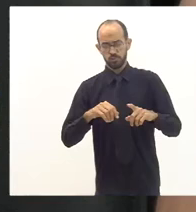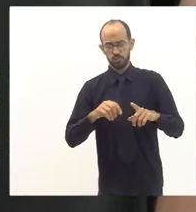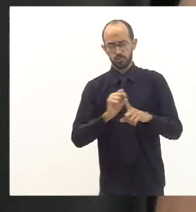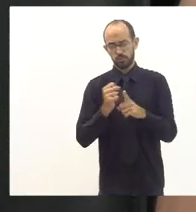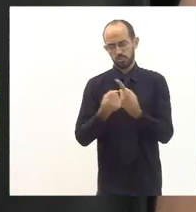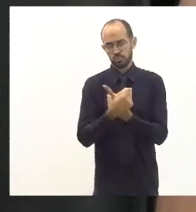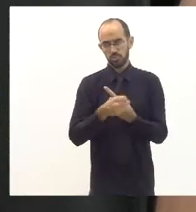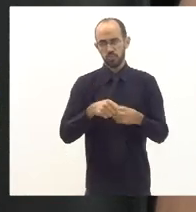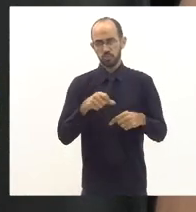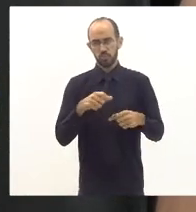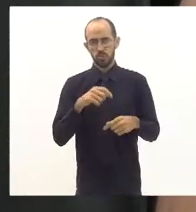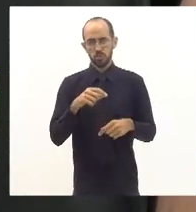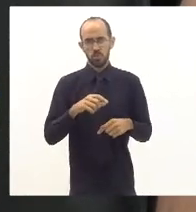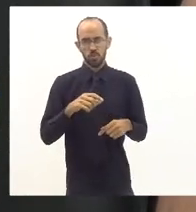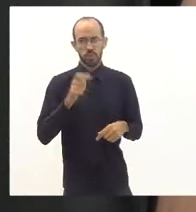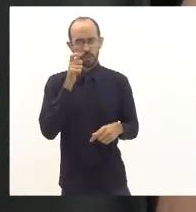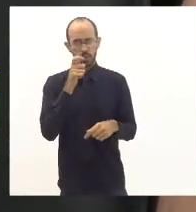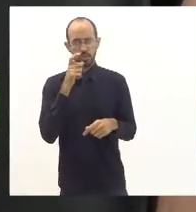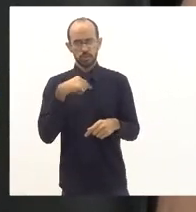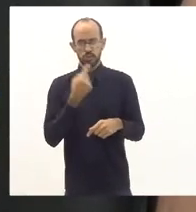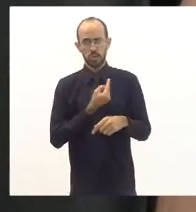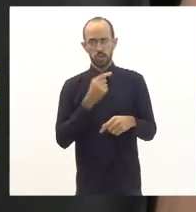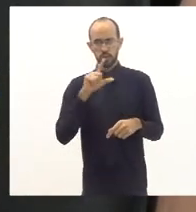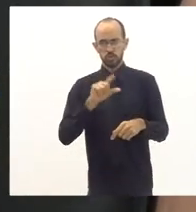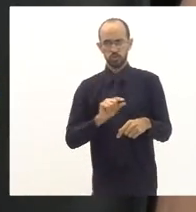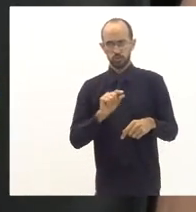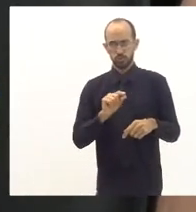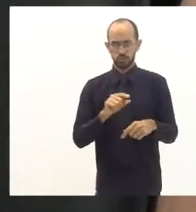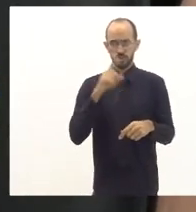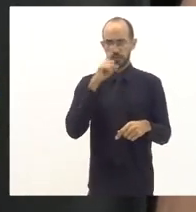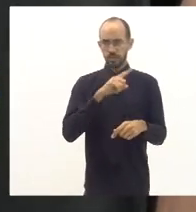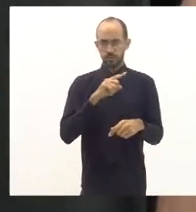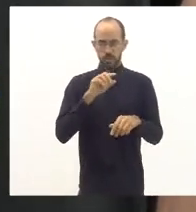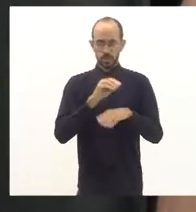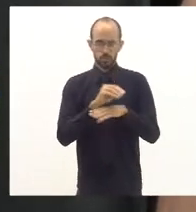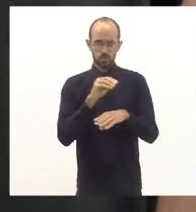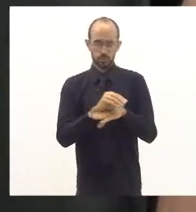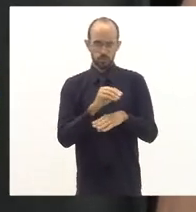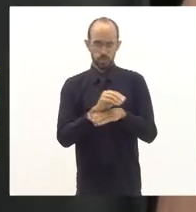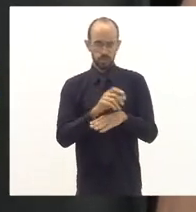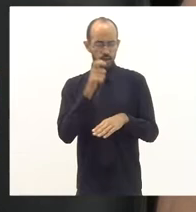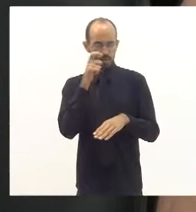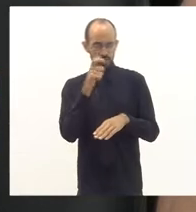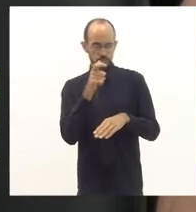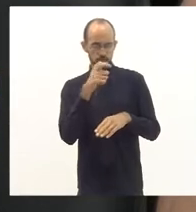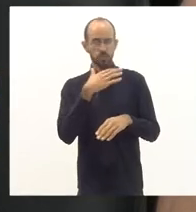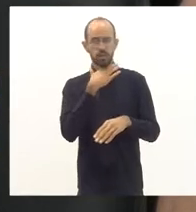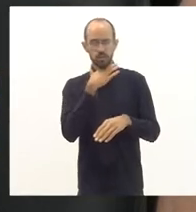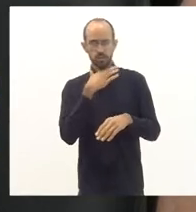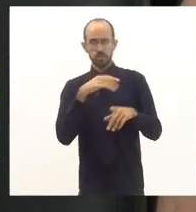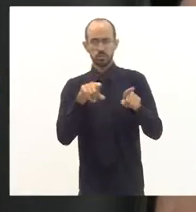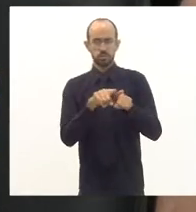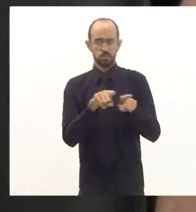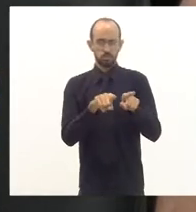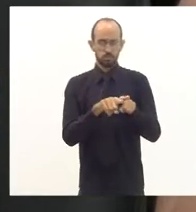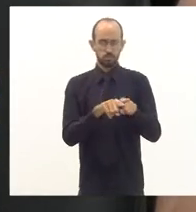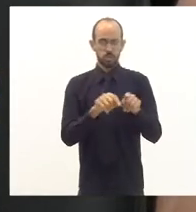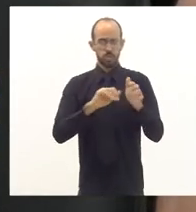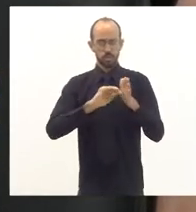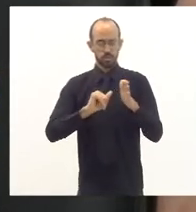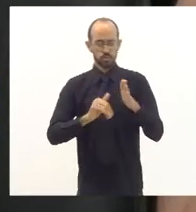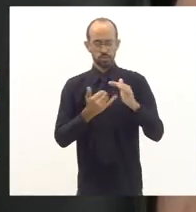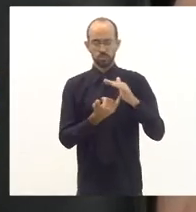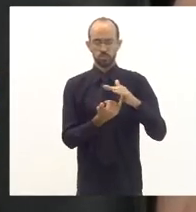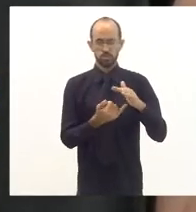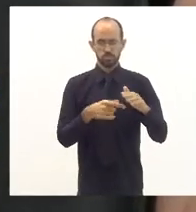intenção é a redução da lacuna de cuidados, atenção à crise e desinstitucionalização, conforme já foi apresentado na audiência